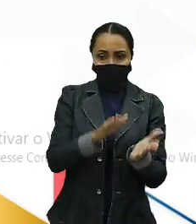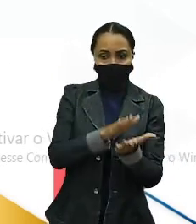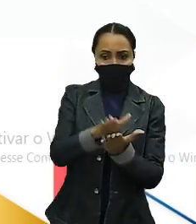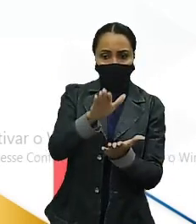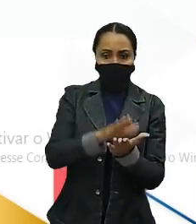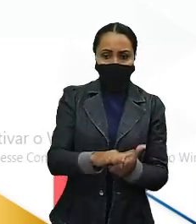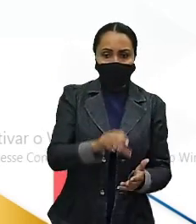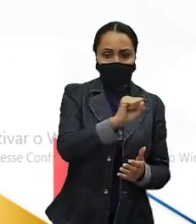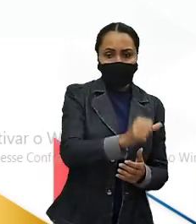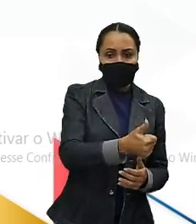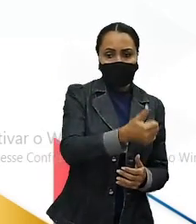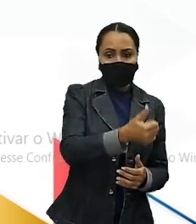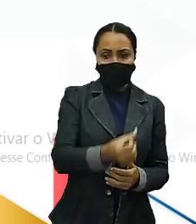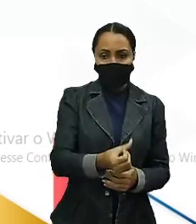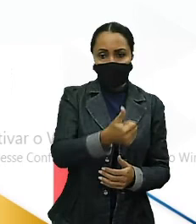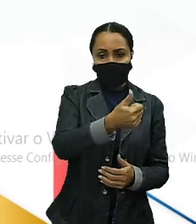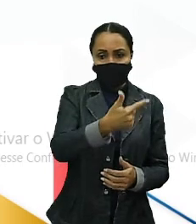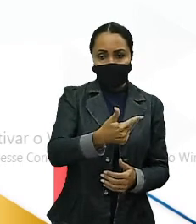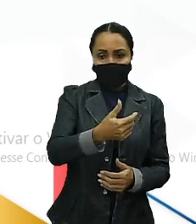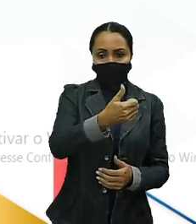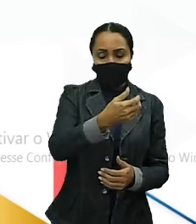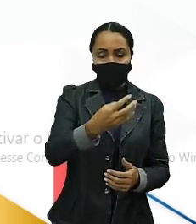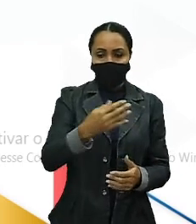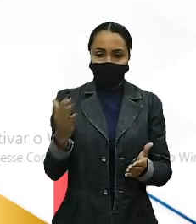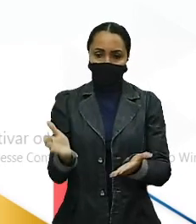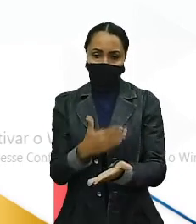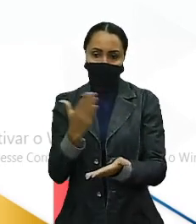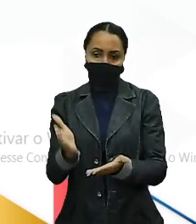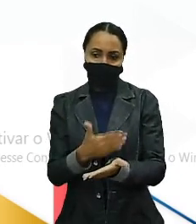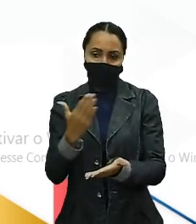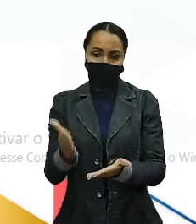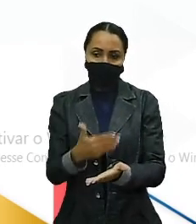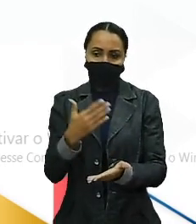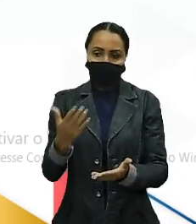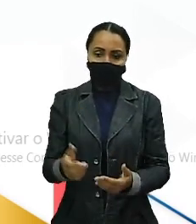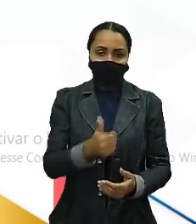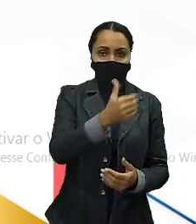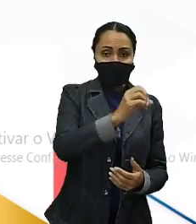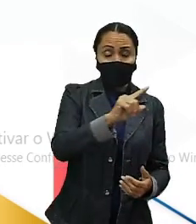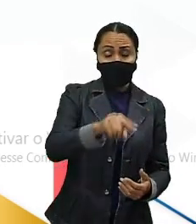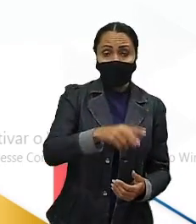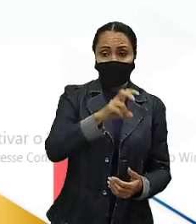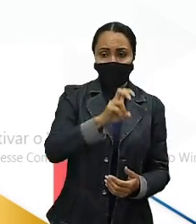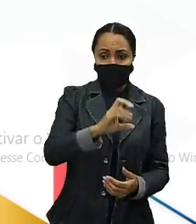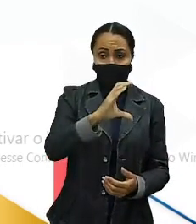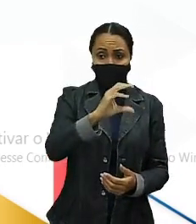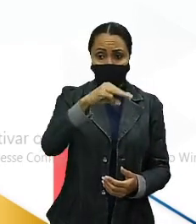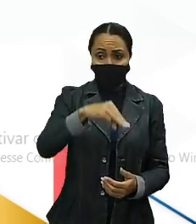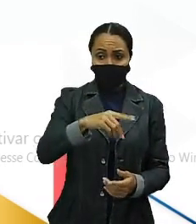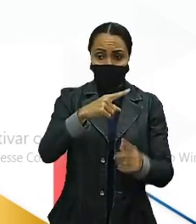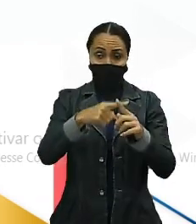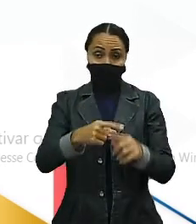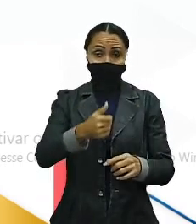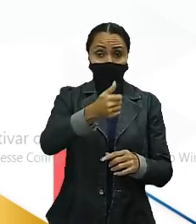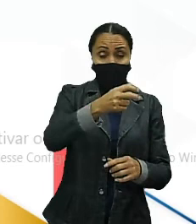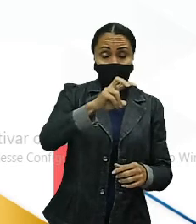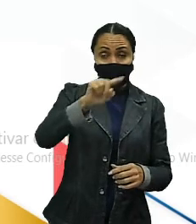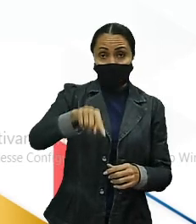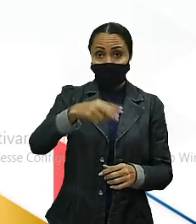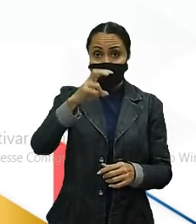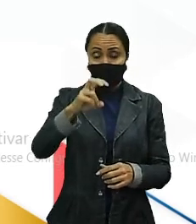8, 16, 24, 32 páginas no formato de 10,5 centímetros por